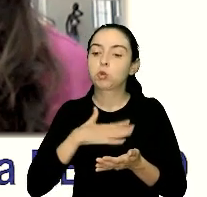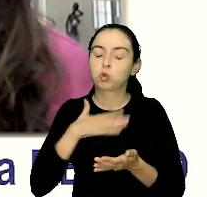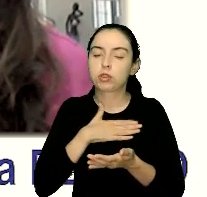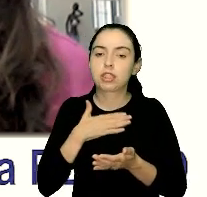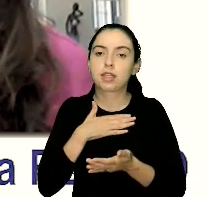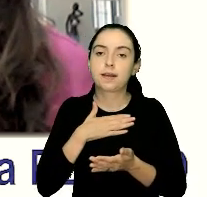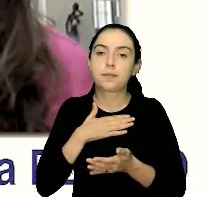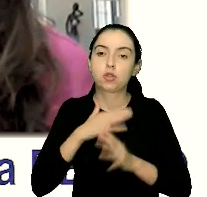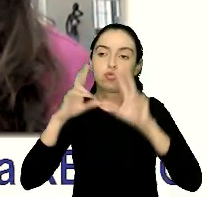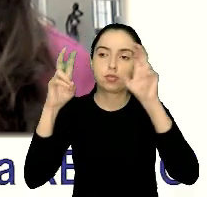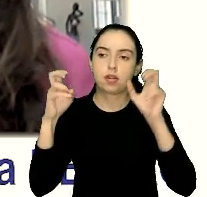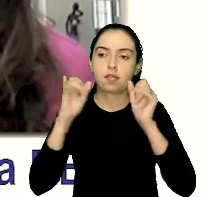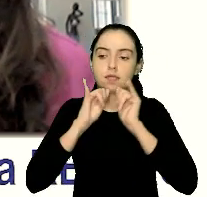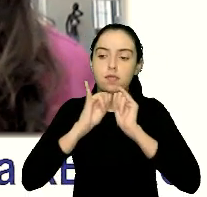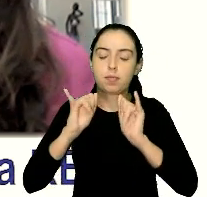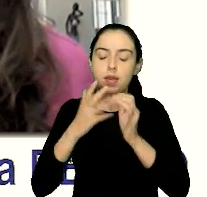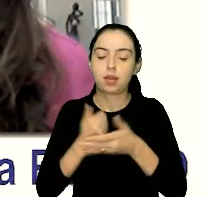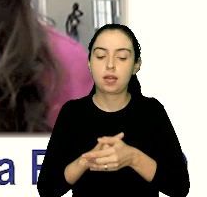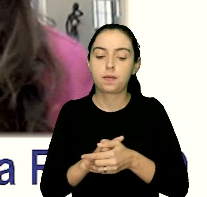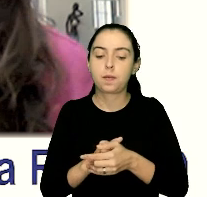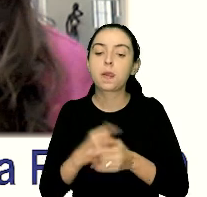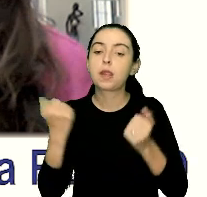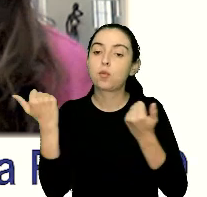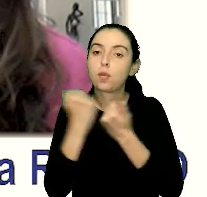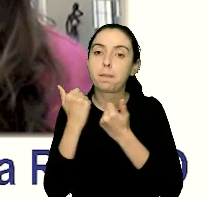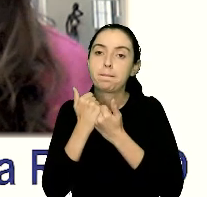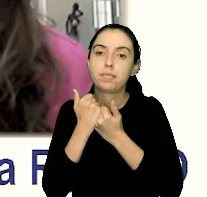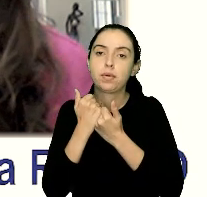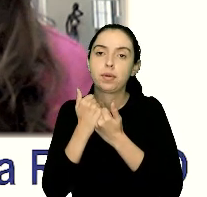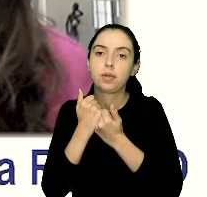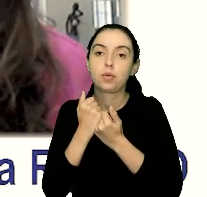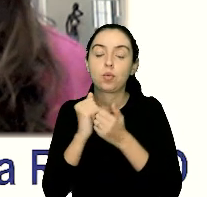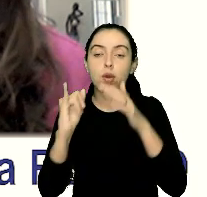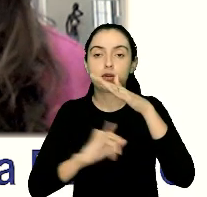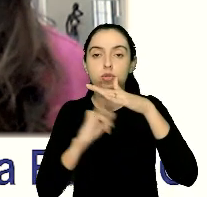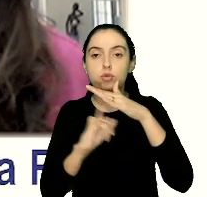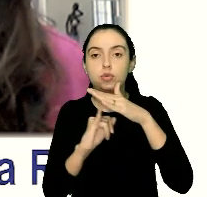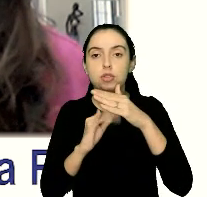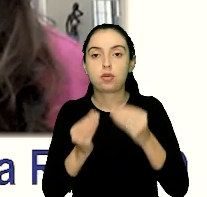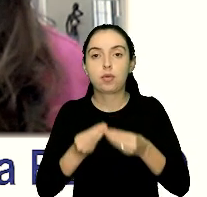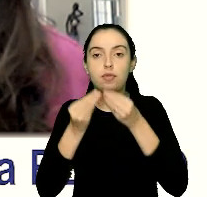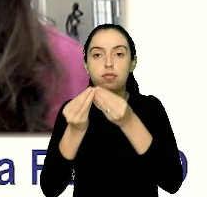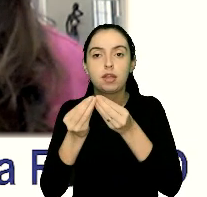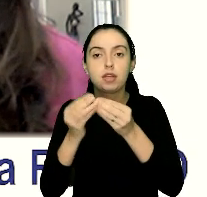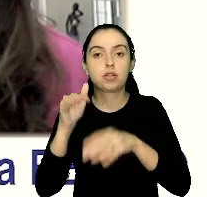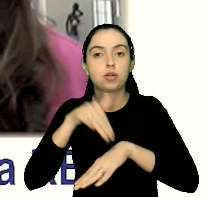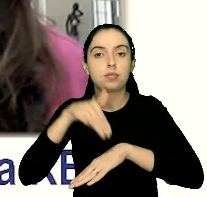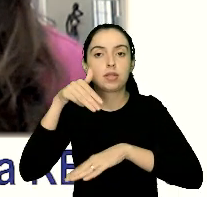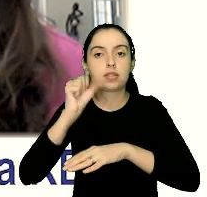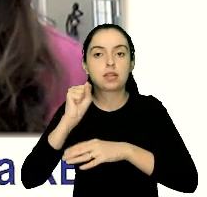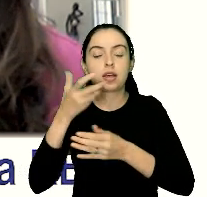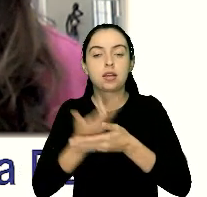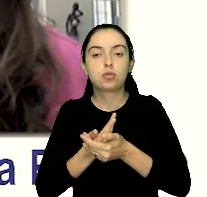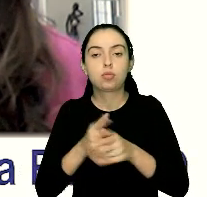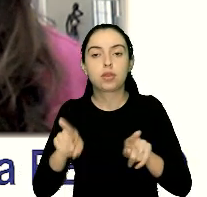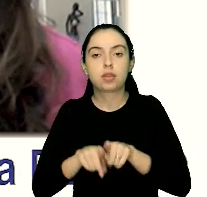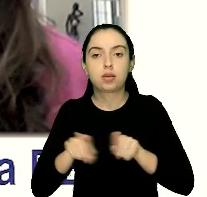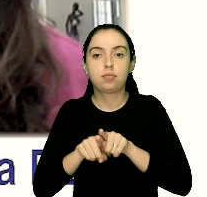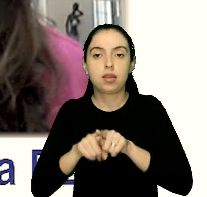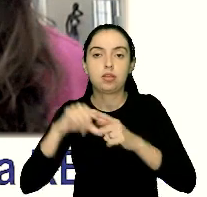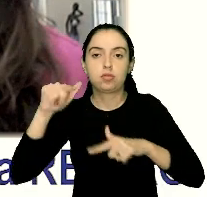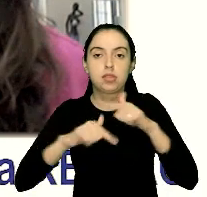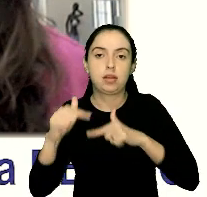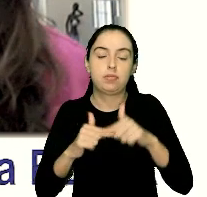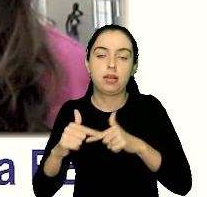o apoio que a instituição pretende oferecer a seus magistrados e seus servidores,